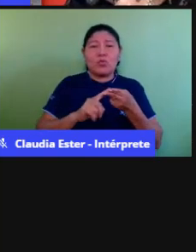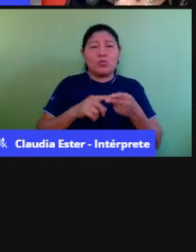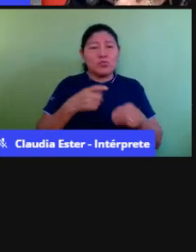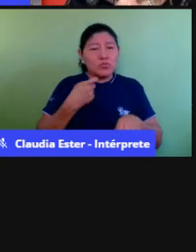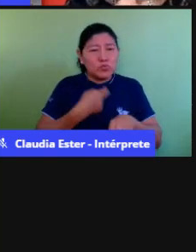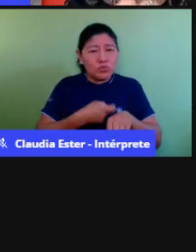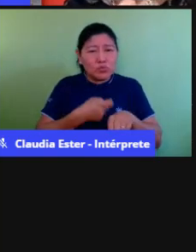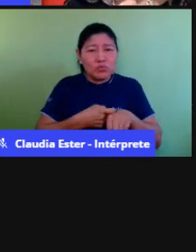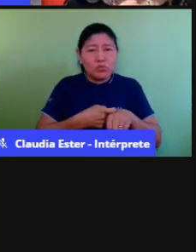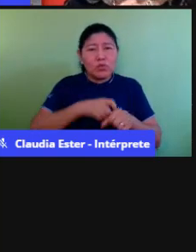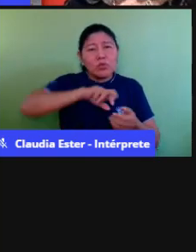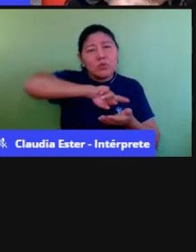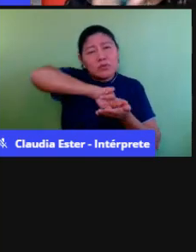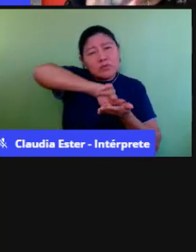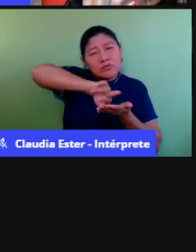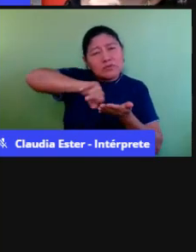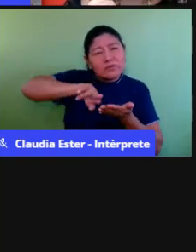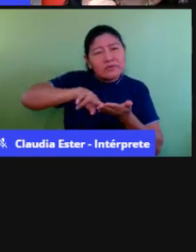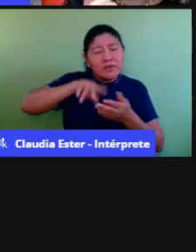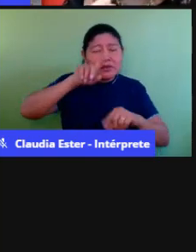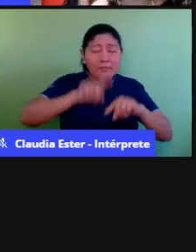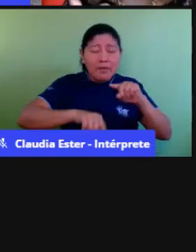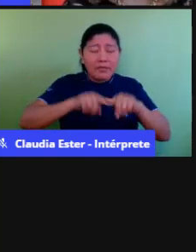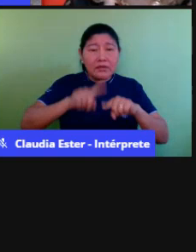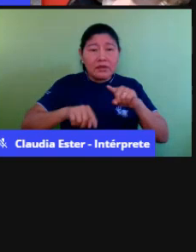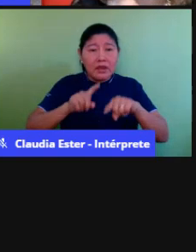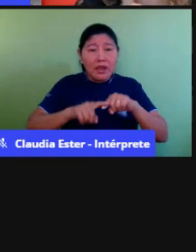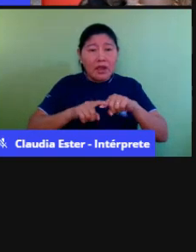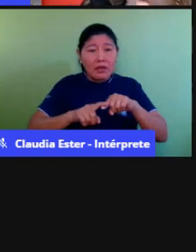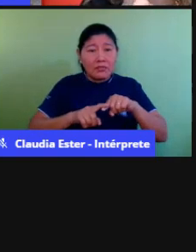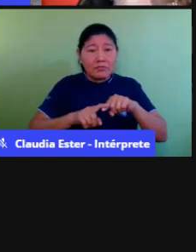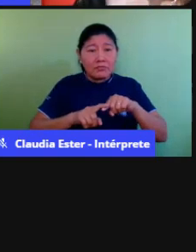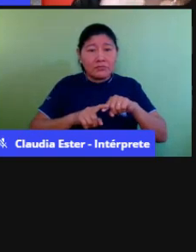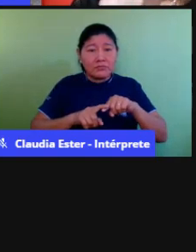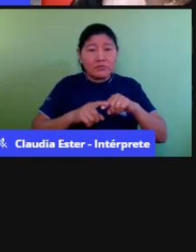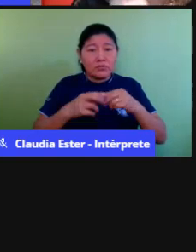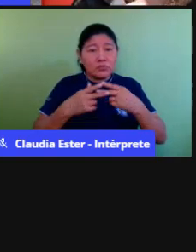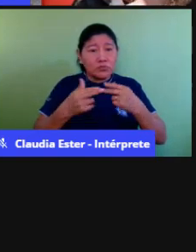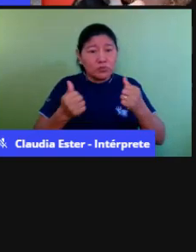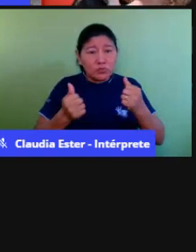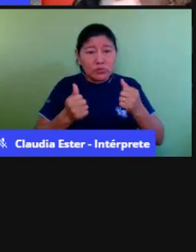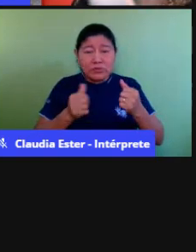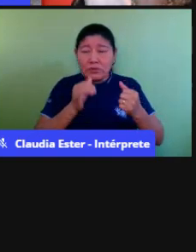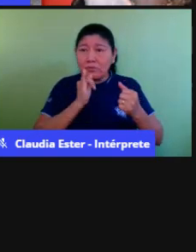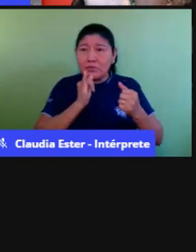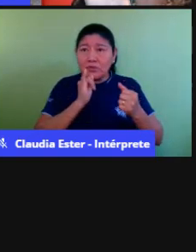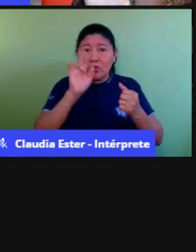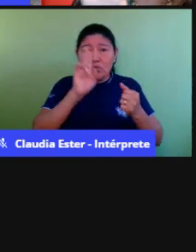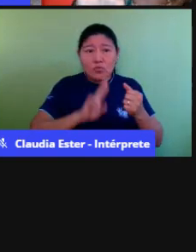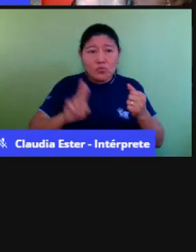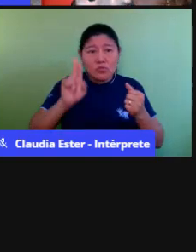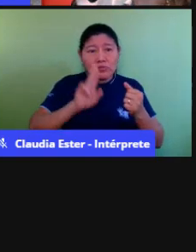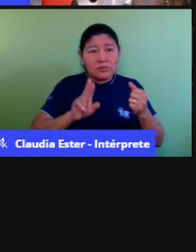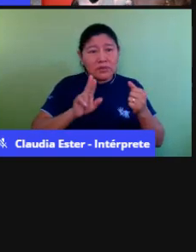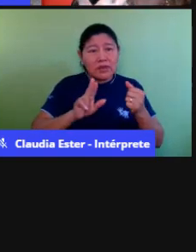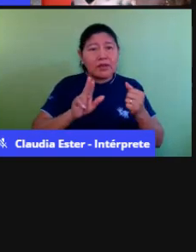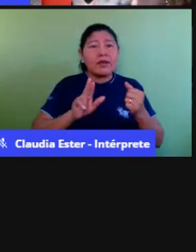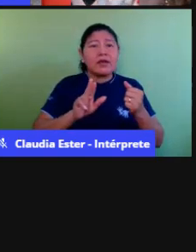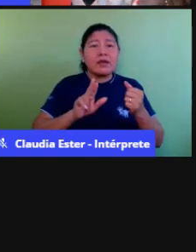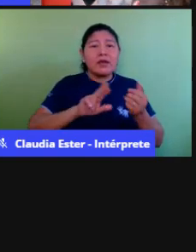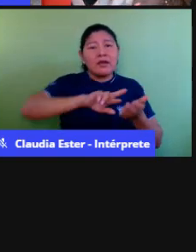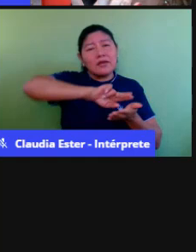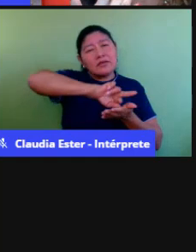diversas texturas para o bebê explorar. Aqui, vou dar para a criança explorar lixa, tecidos,